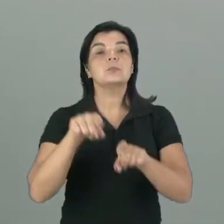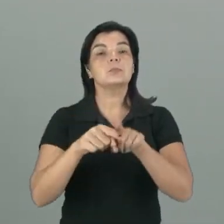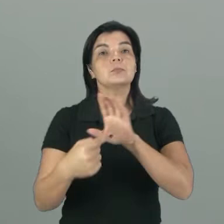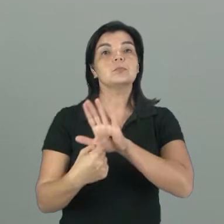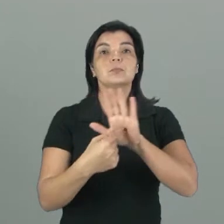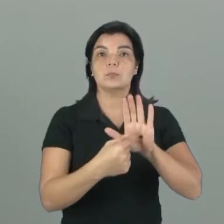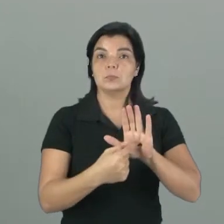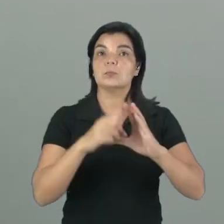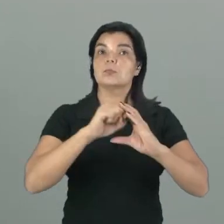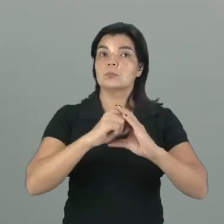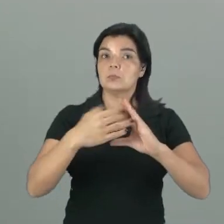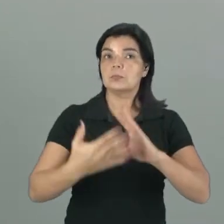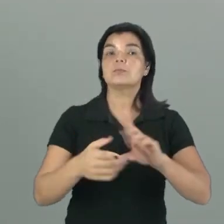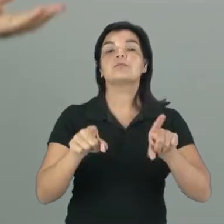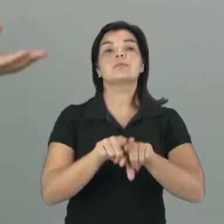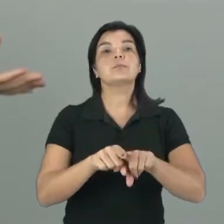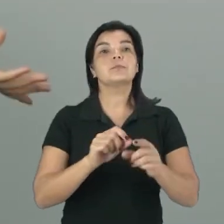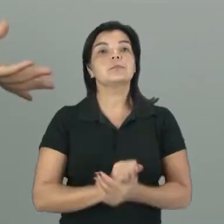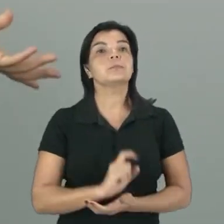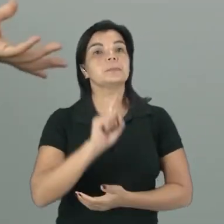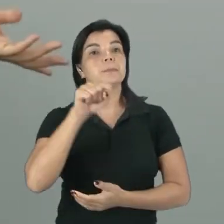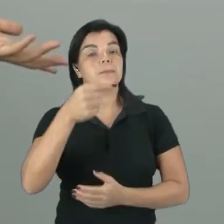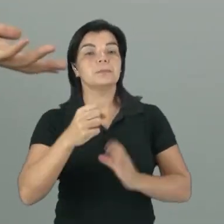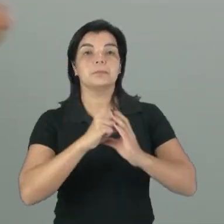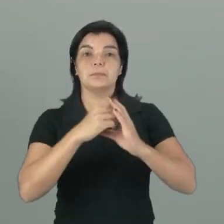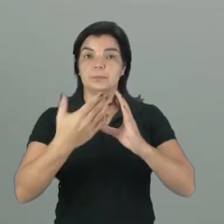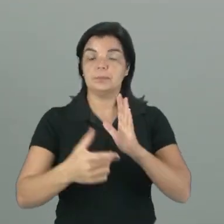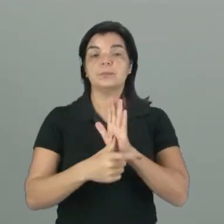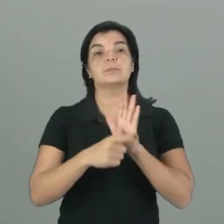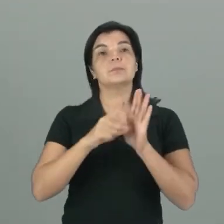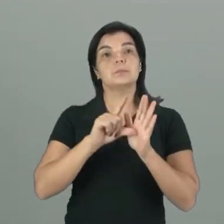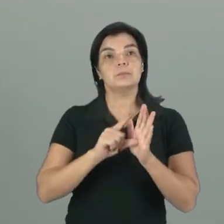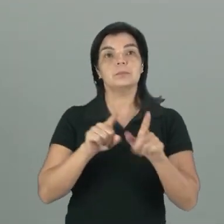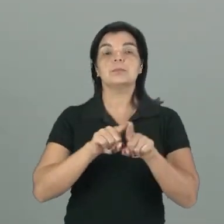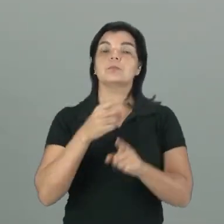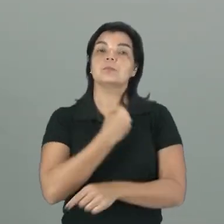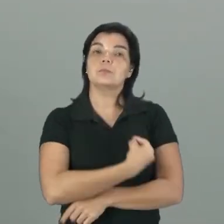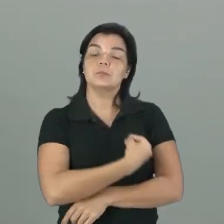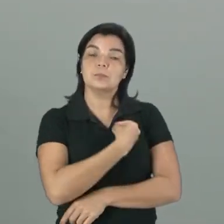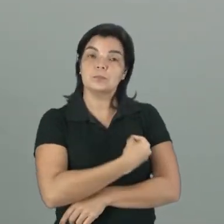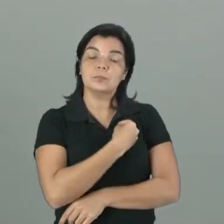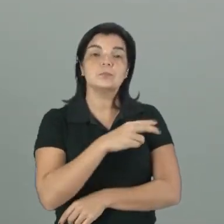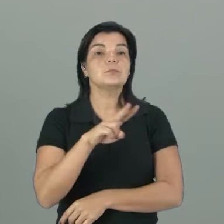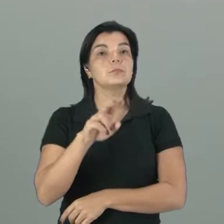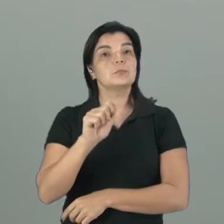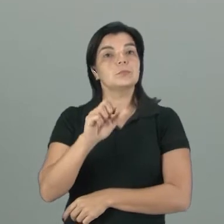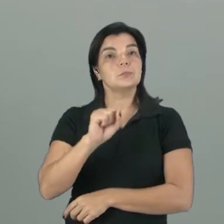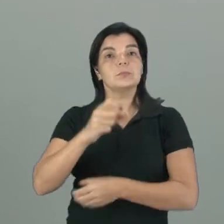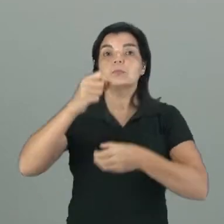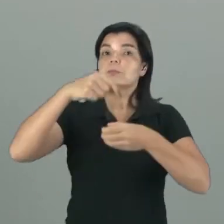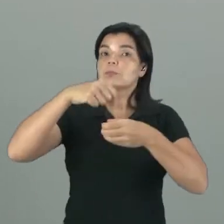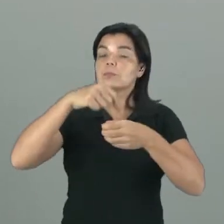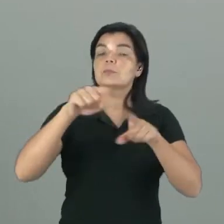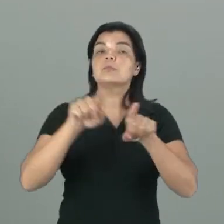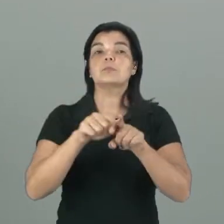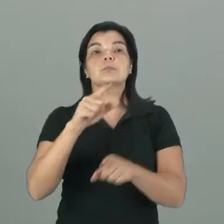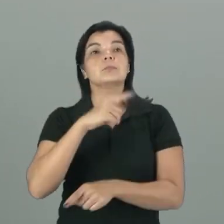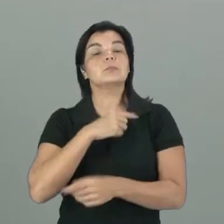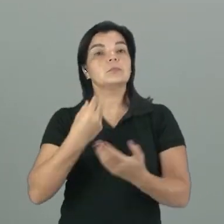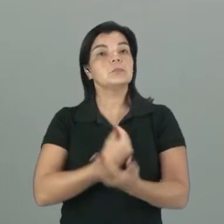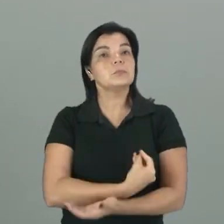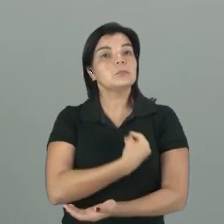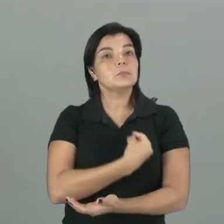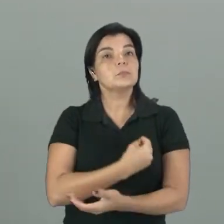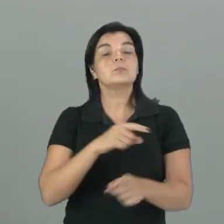apresentam mais características. Além das características anteriores, presença de vasos condutores e sementes, vão ter também agora a presença